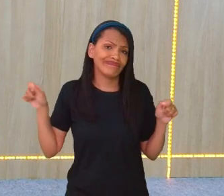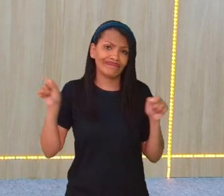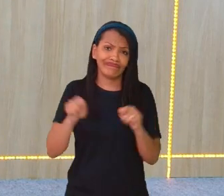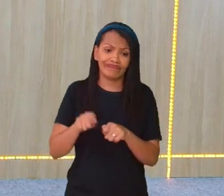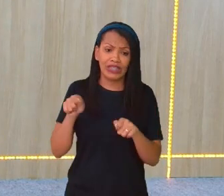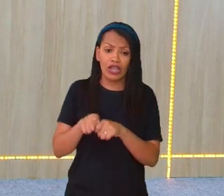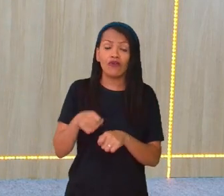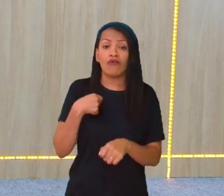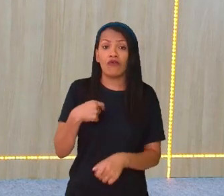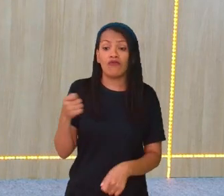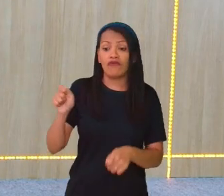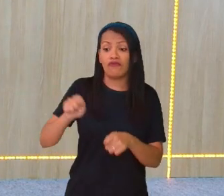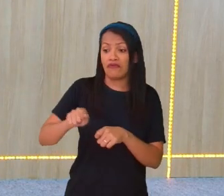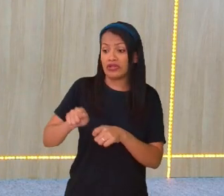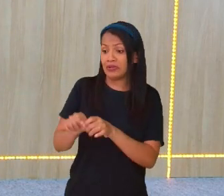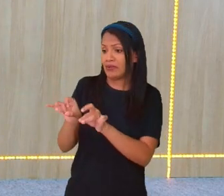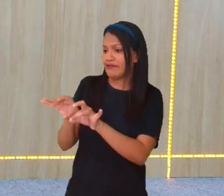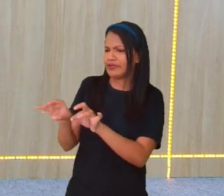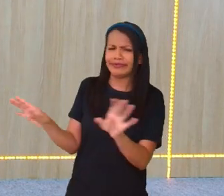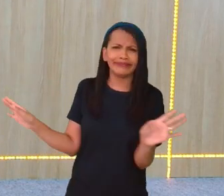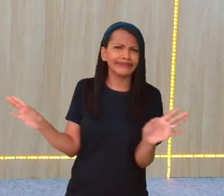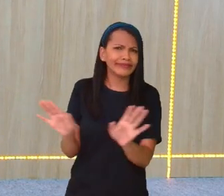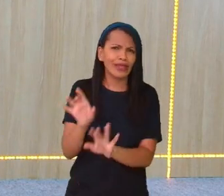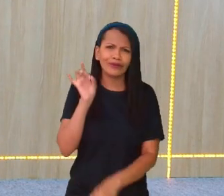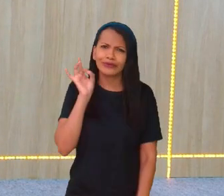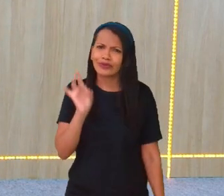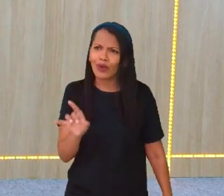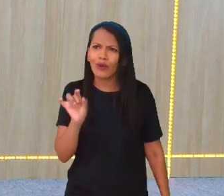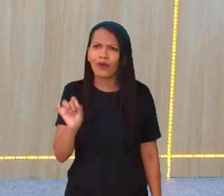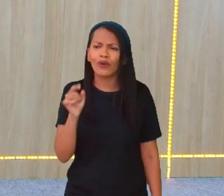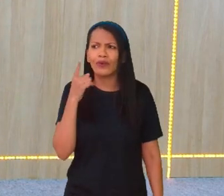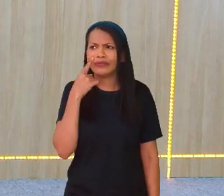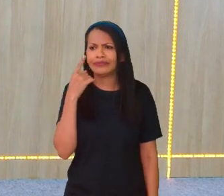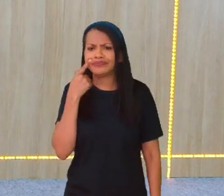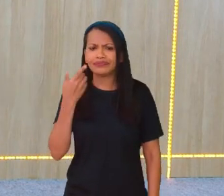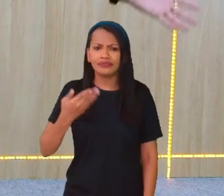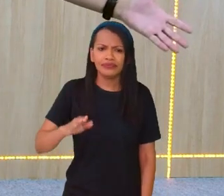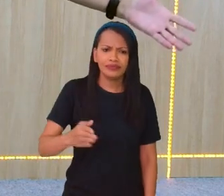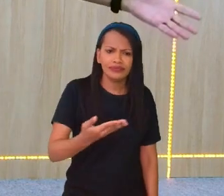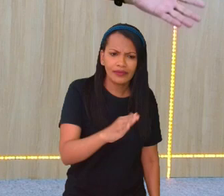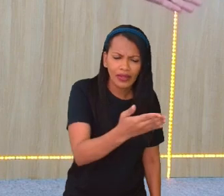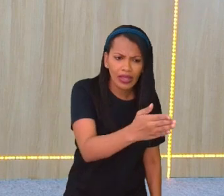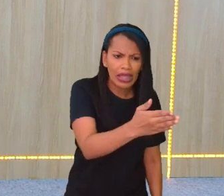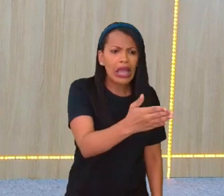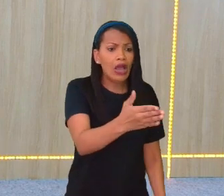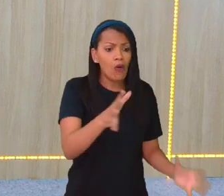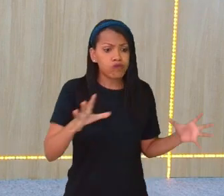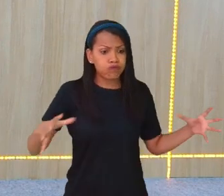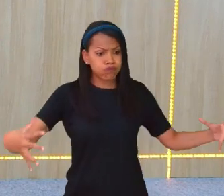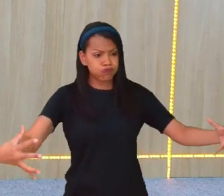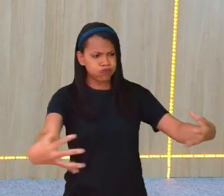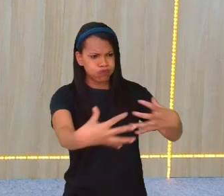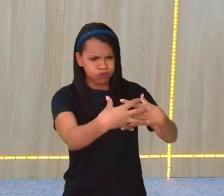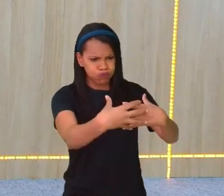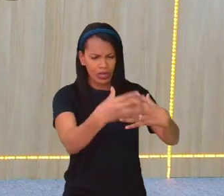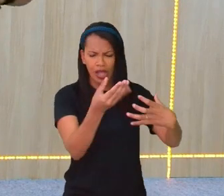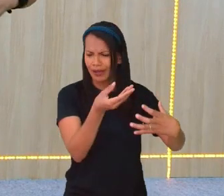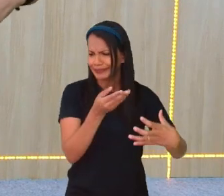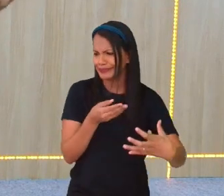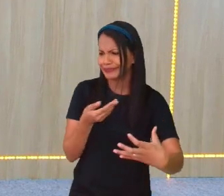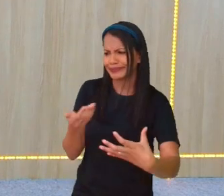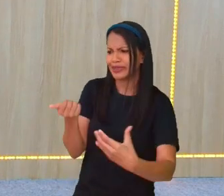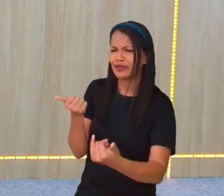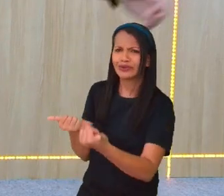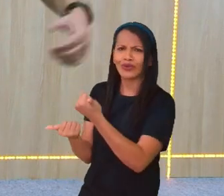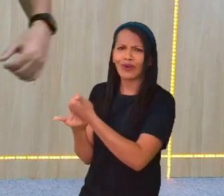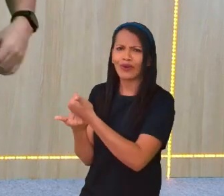grande quantidade para vender. O máximo que ele fazia é, se ele pegasse peixe demais, né, ele podia trocar com alguém de outra tribo, com